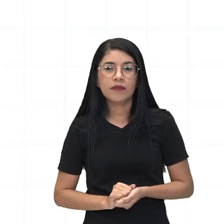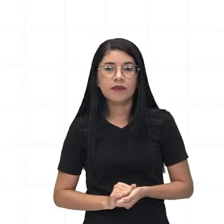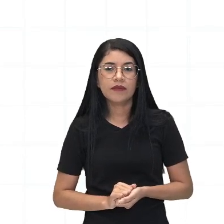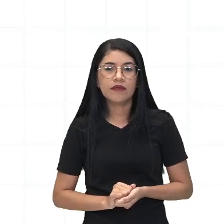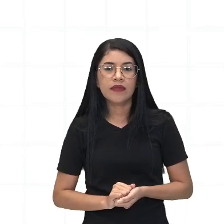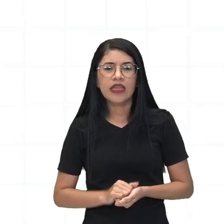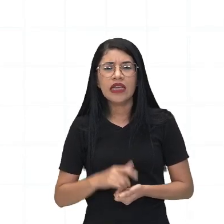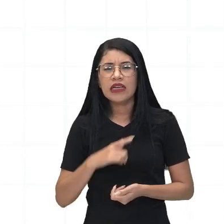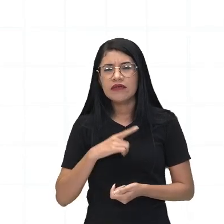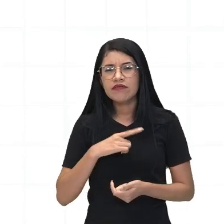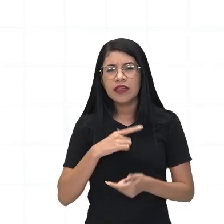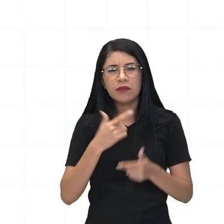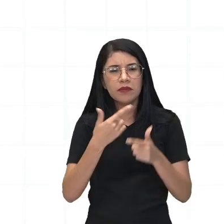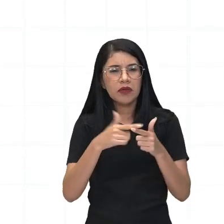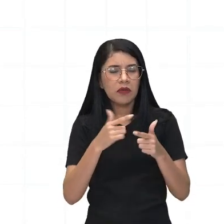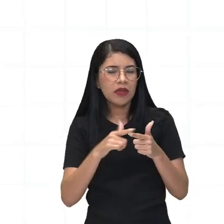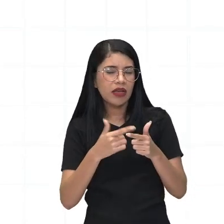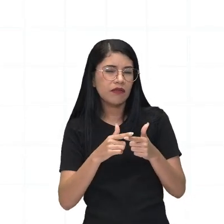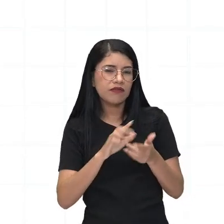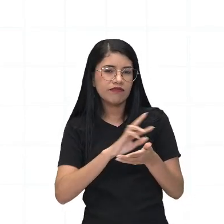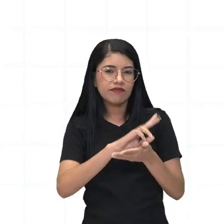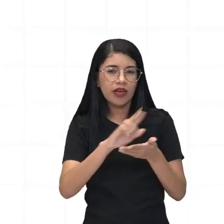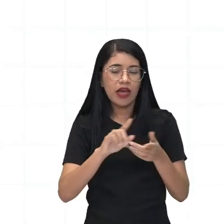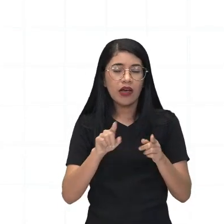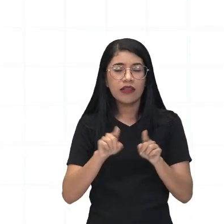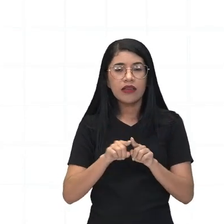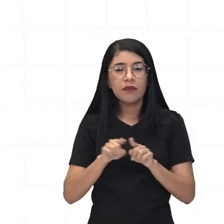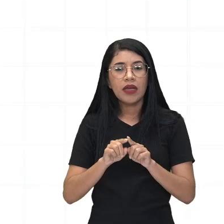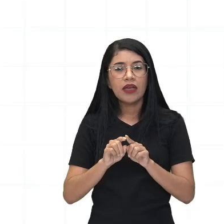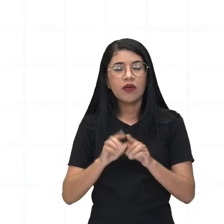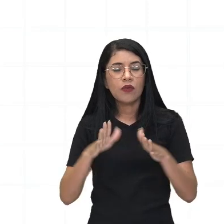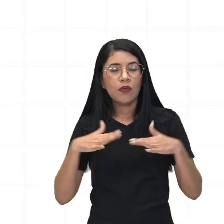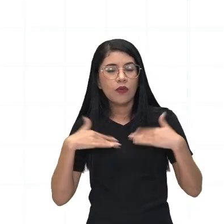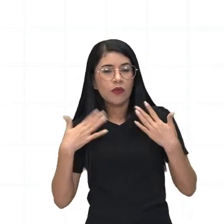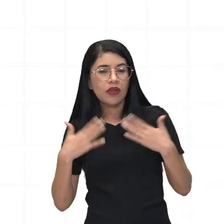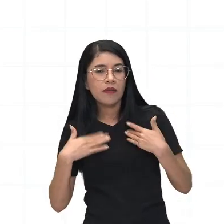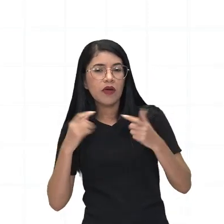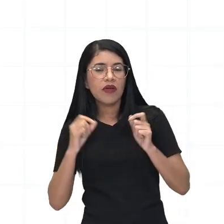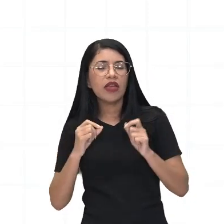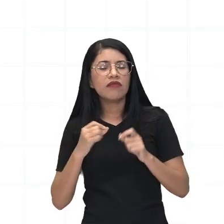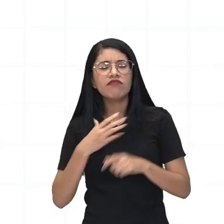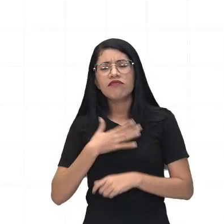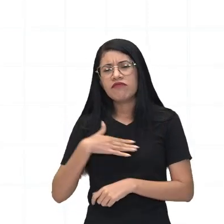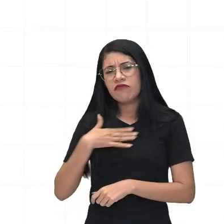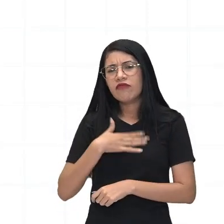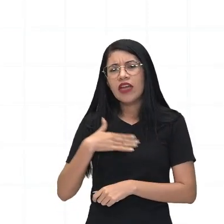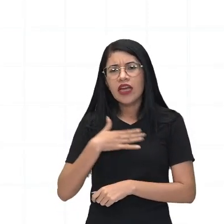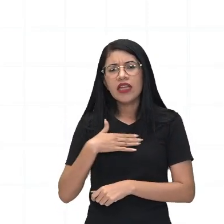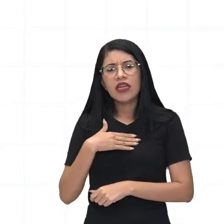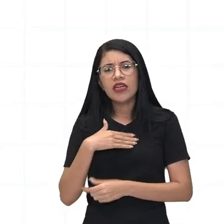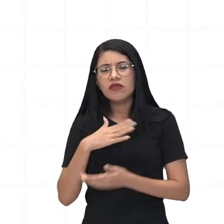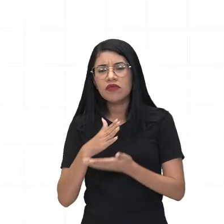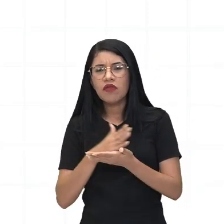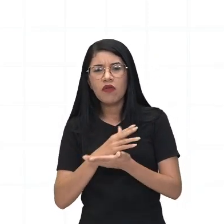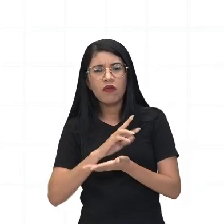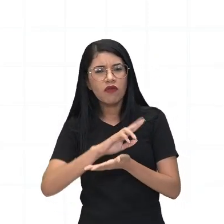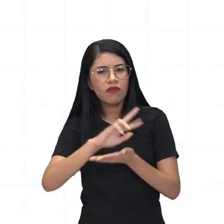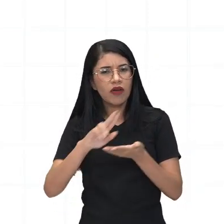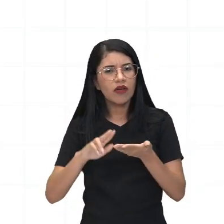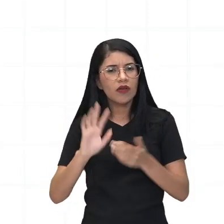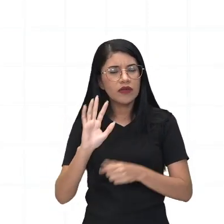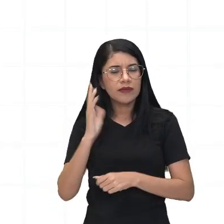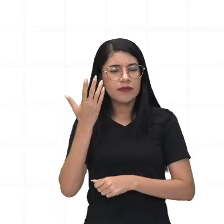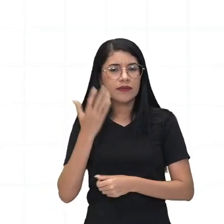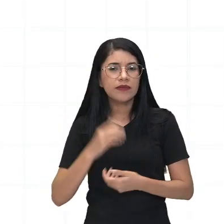alguma situação. E o contentamento é quando você está contentado, está contente em relação a alguma coisa, né? Então,